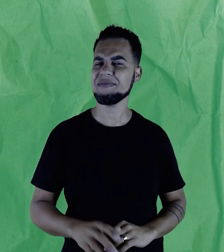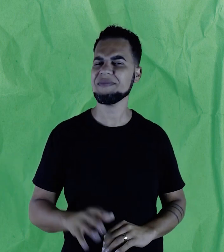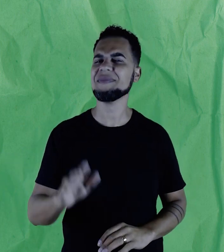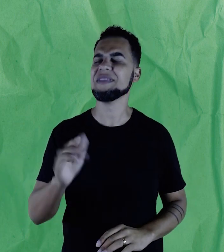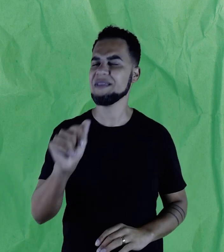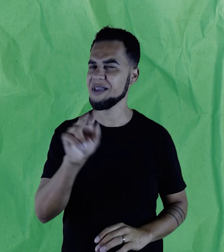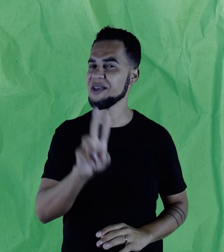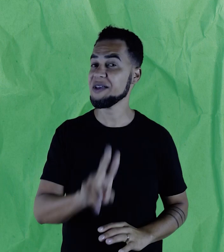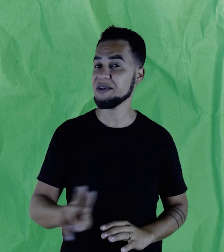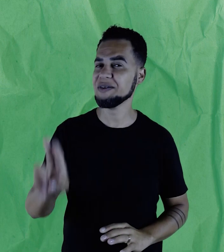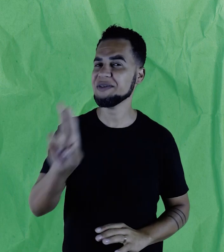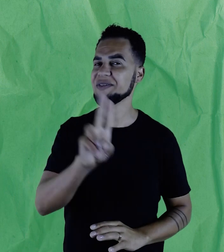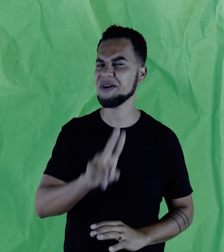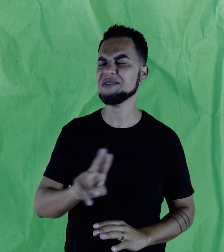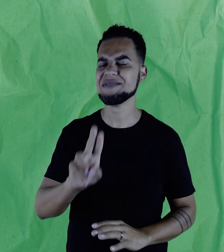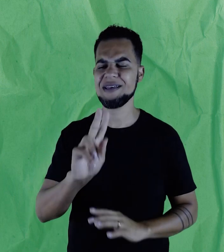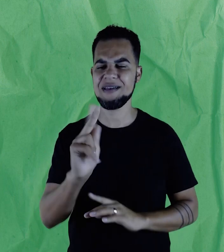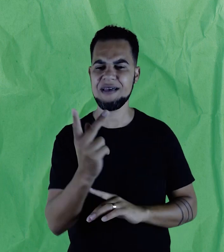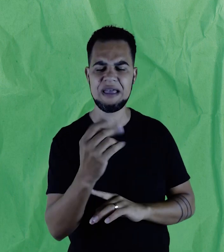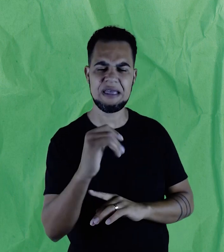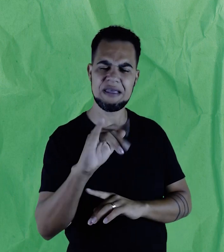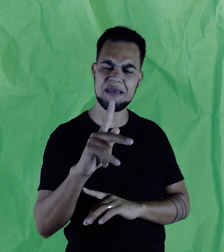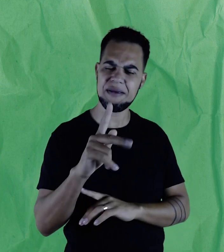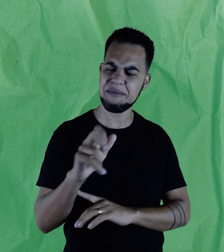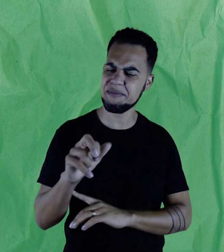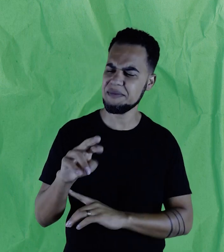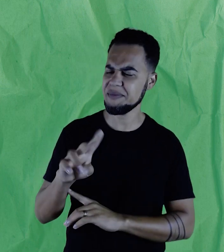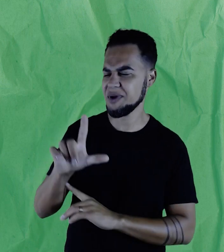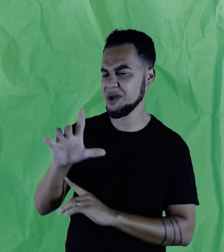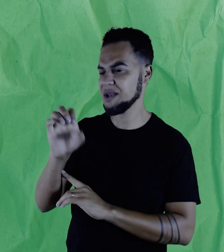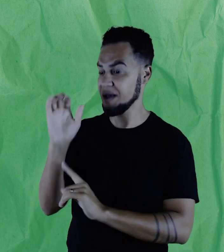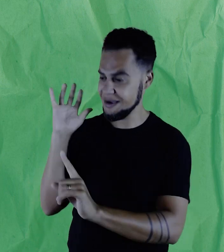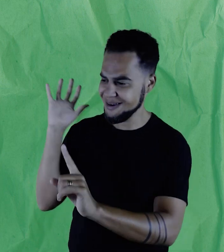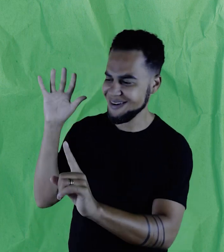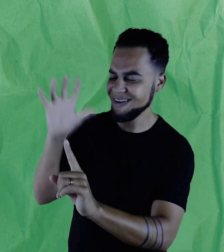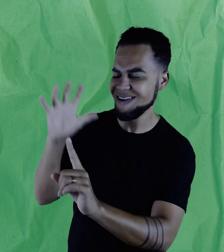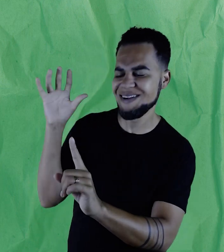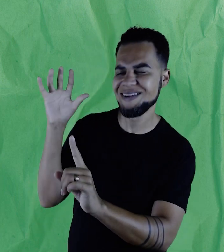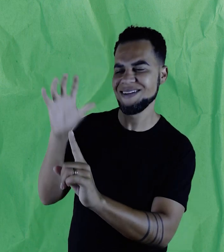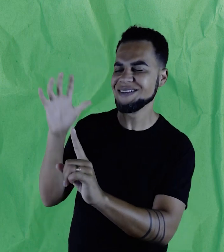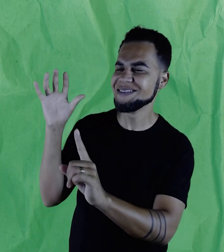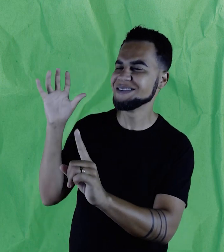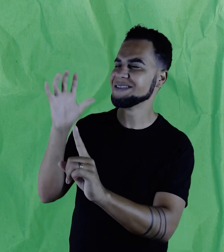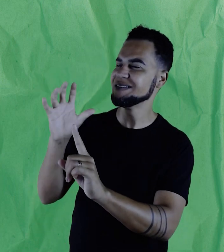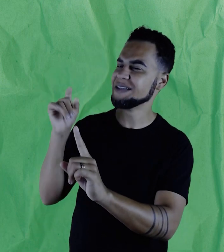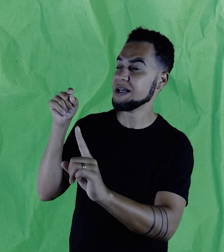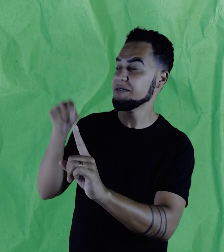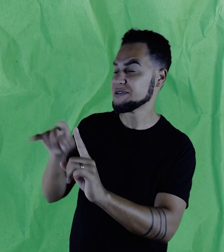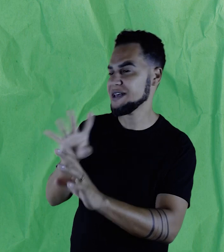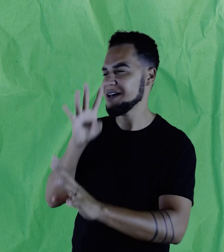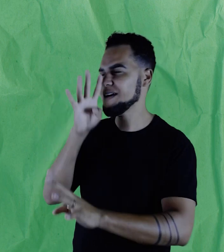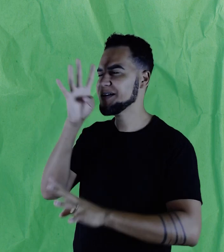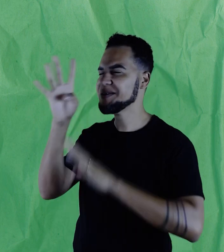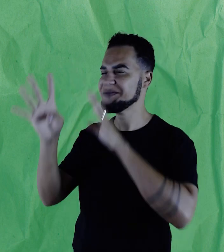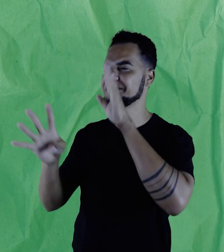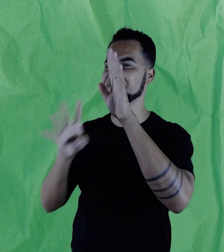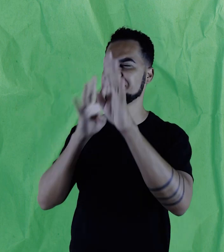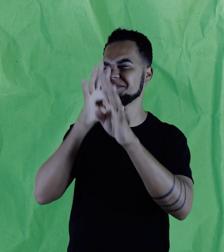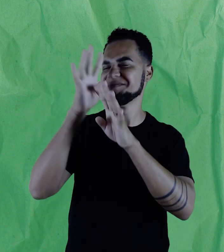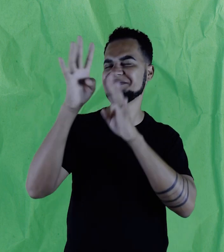Eu vou usar uma hipérbole pra te impressionar. Vou ser bem extravagante,